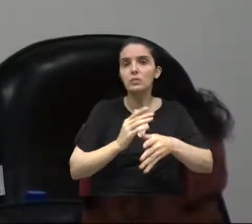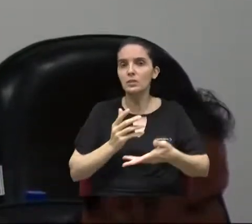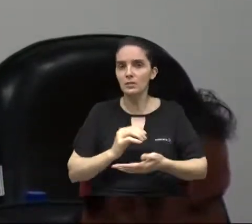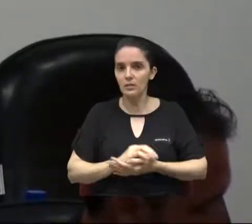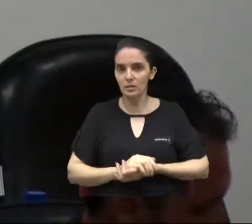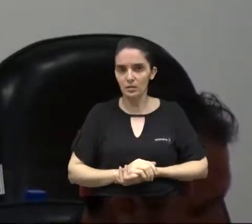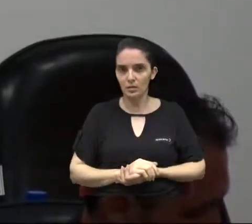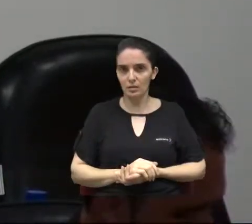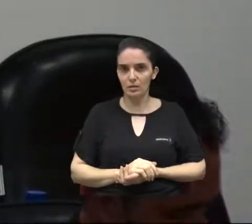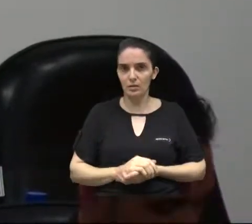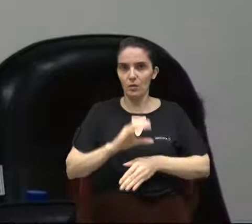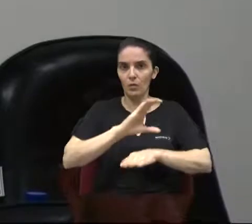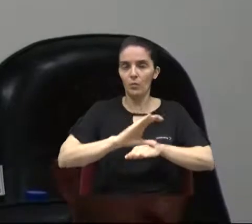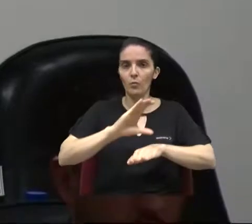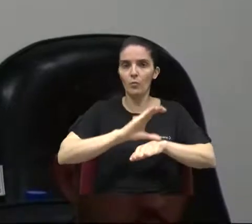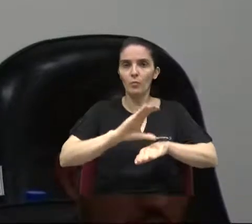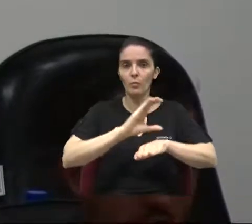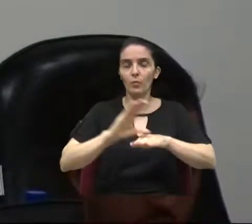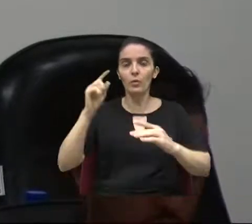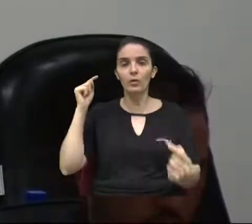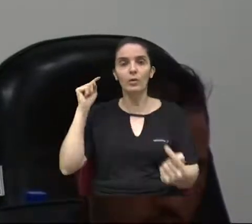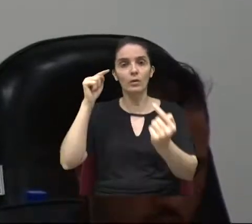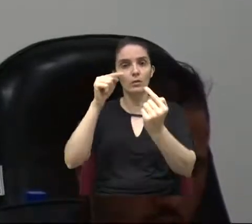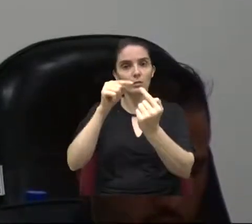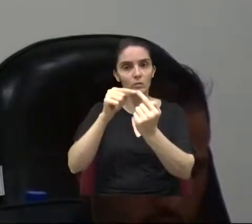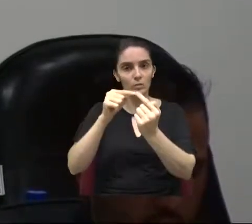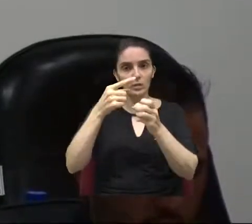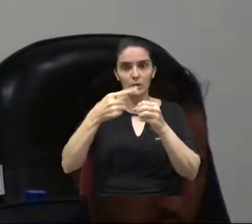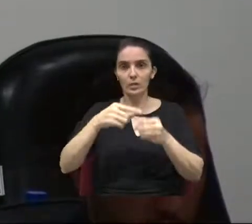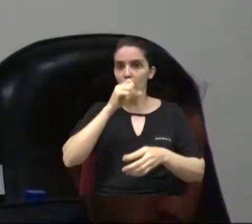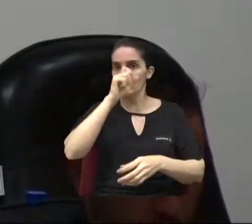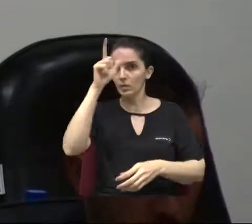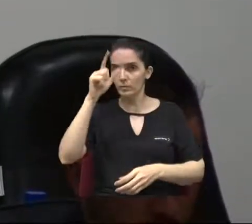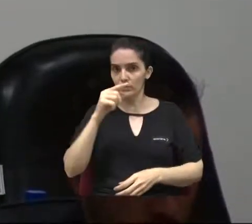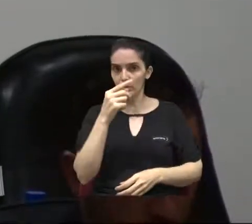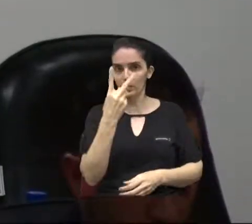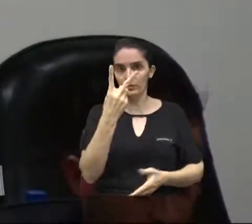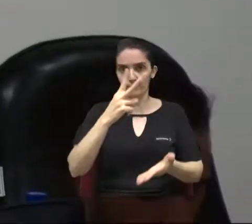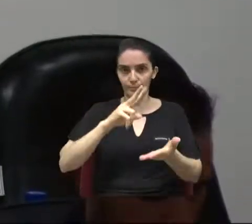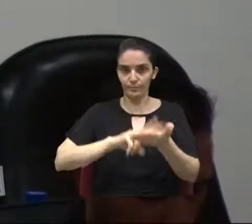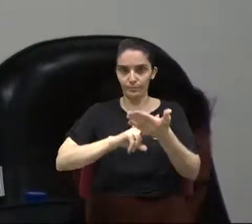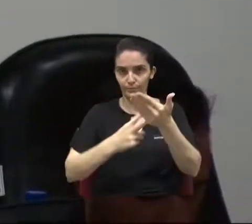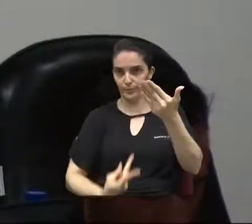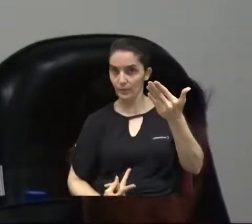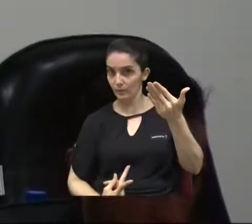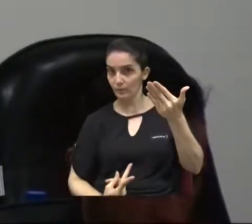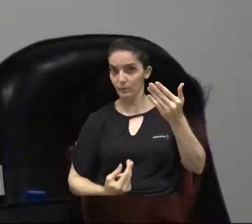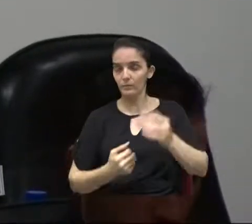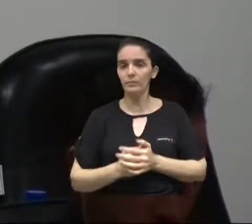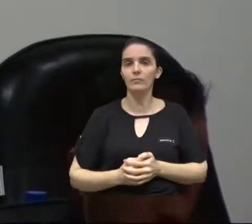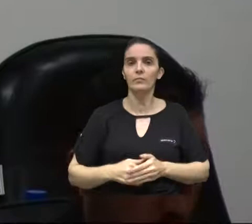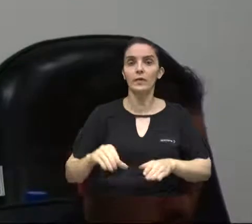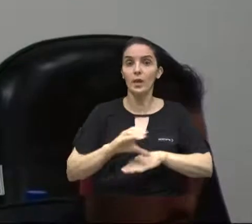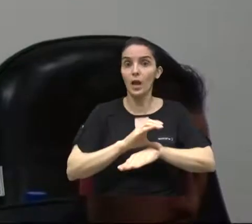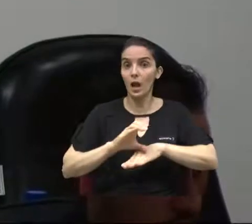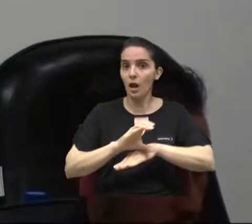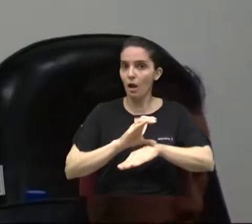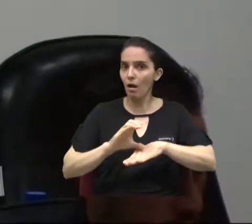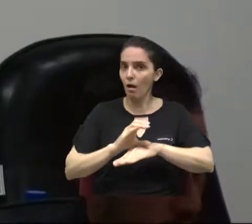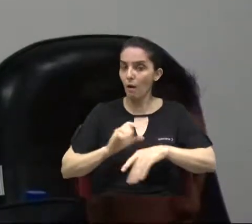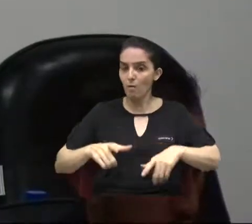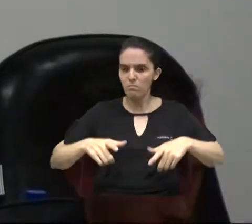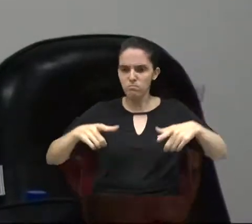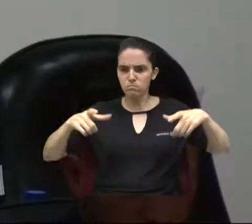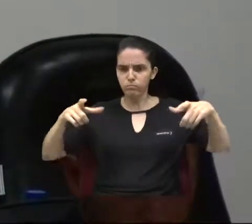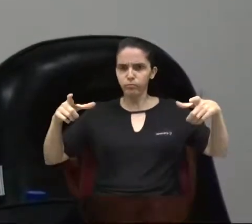foi uma capacitação com o objetivo de tornar Limeira uma cidade bilíngue na época. Foi o maior curso que Limeira proporcionou.